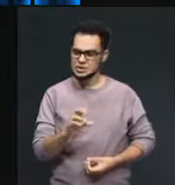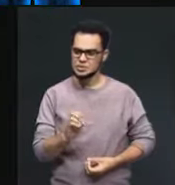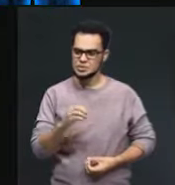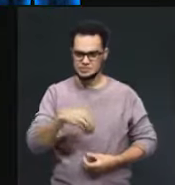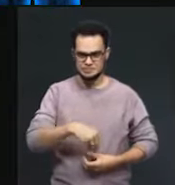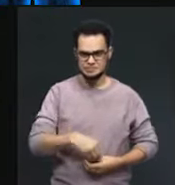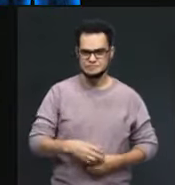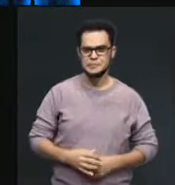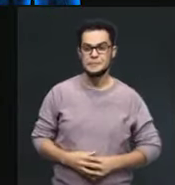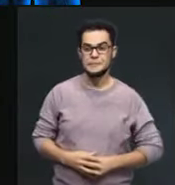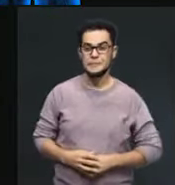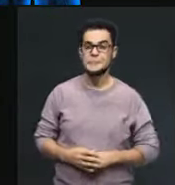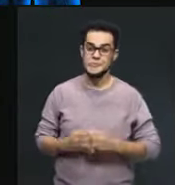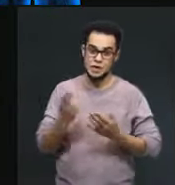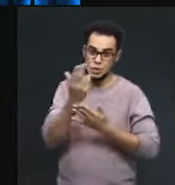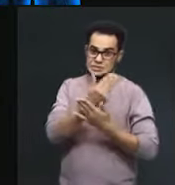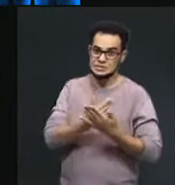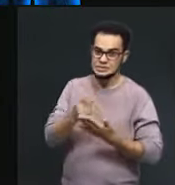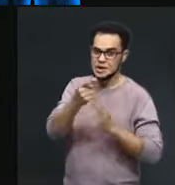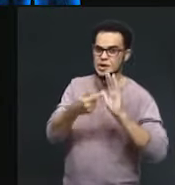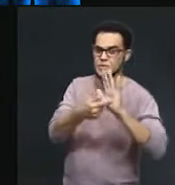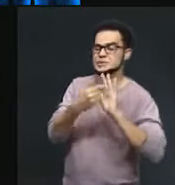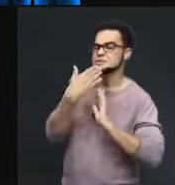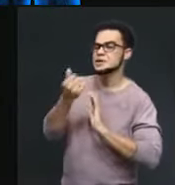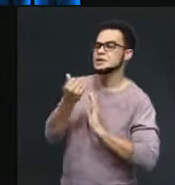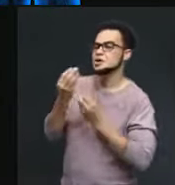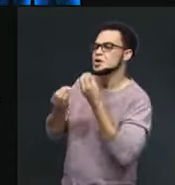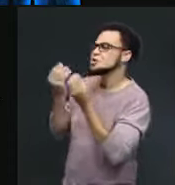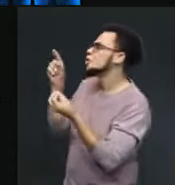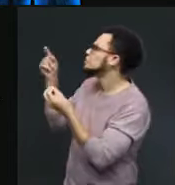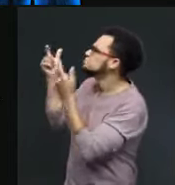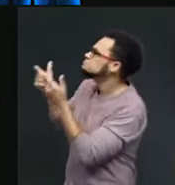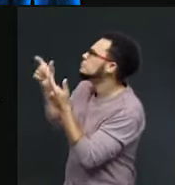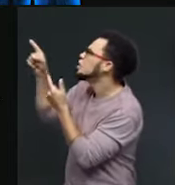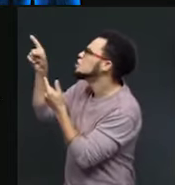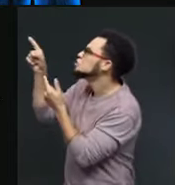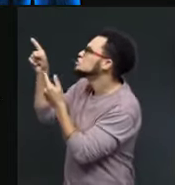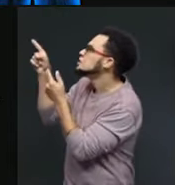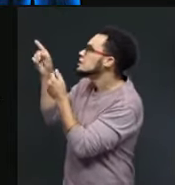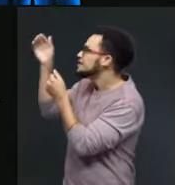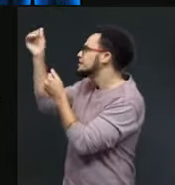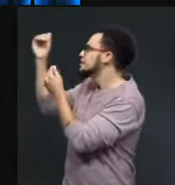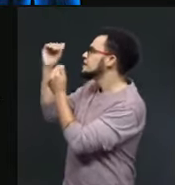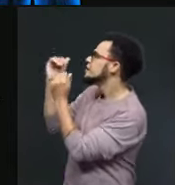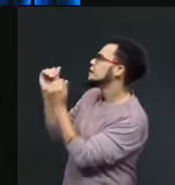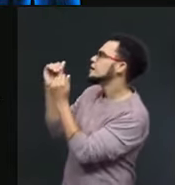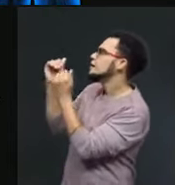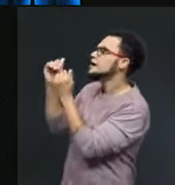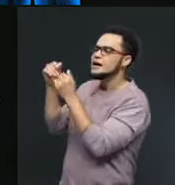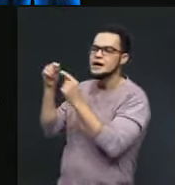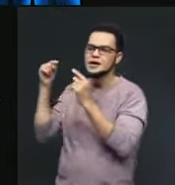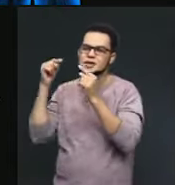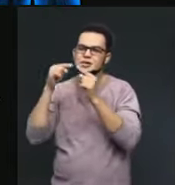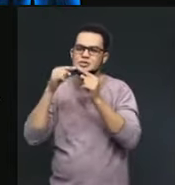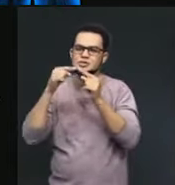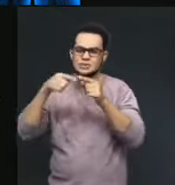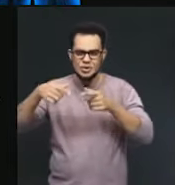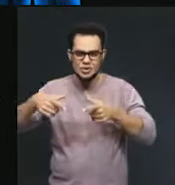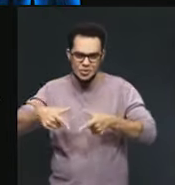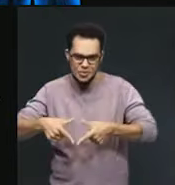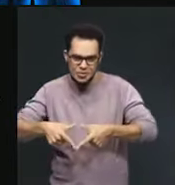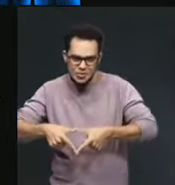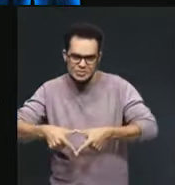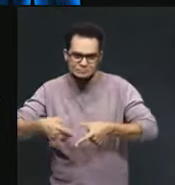Aquele desenho aqui está mostrando melhor que ele fica bem embaixo aqui, ó, naquele triângulo, né?